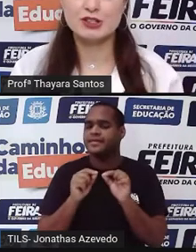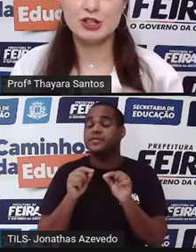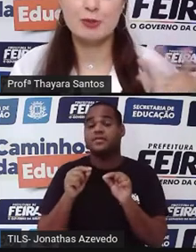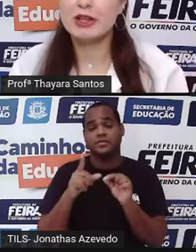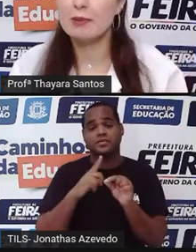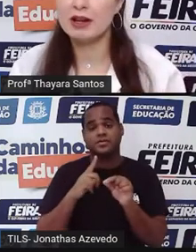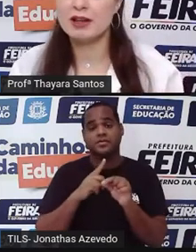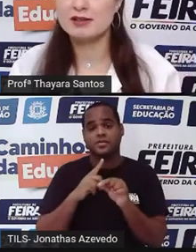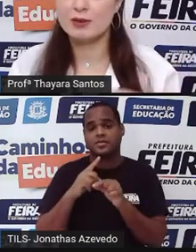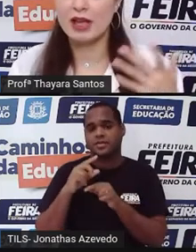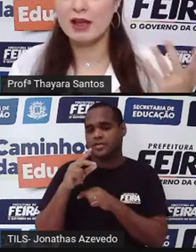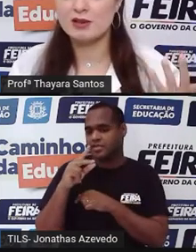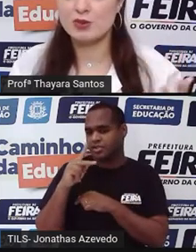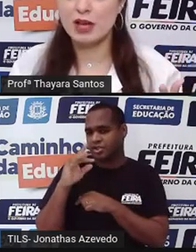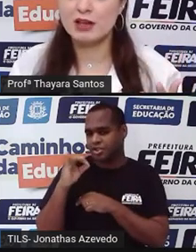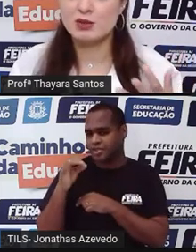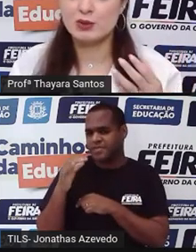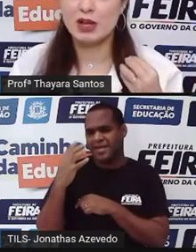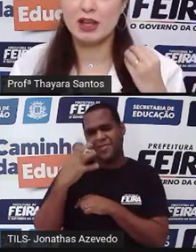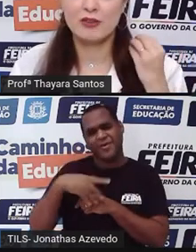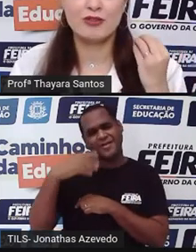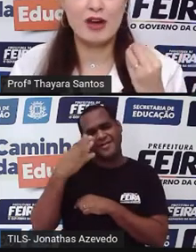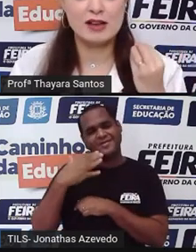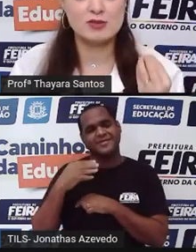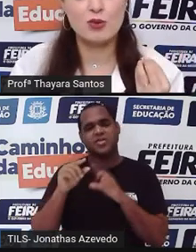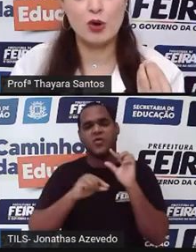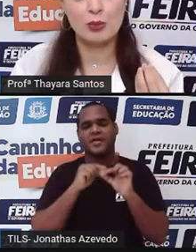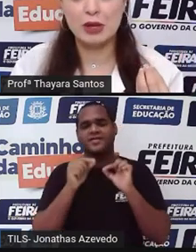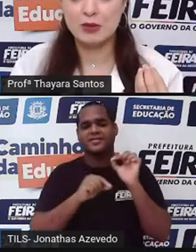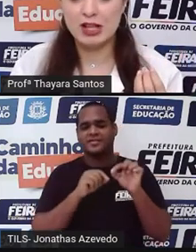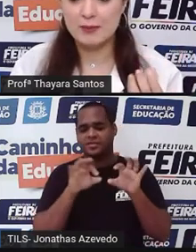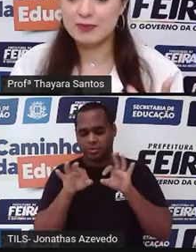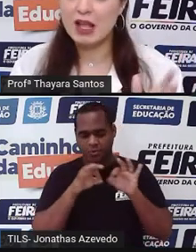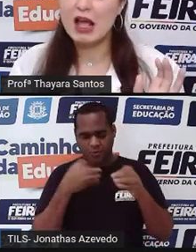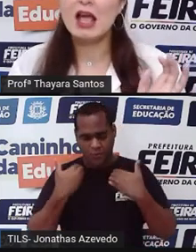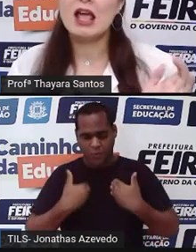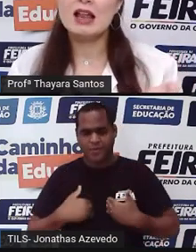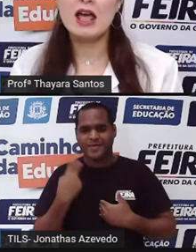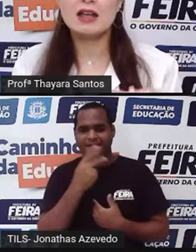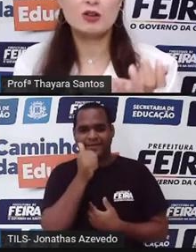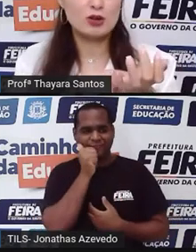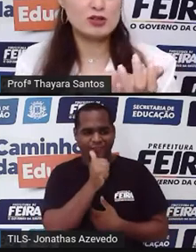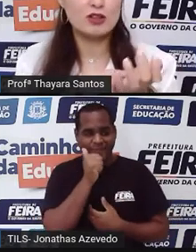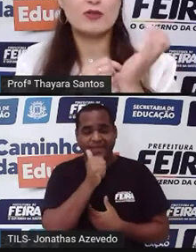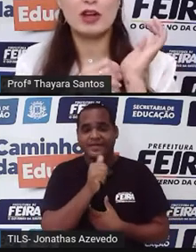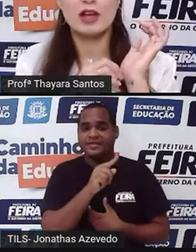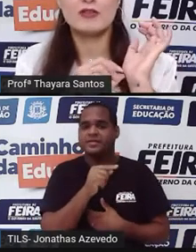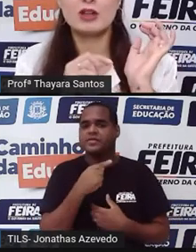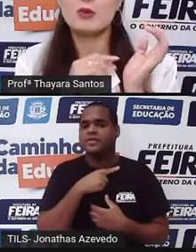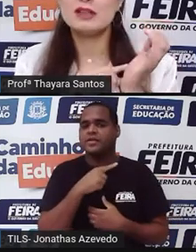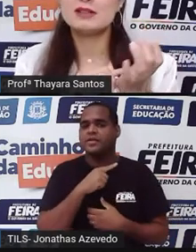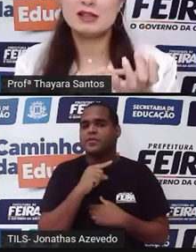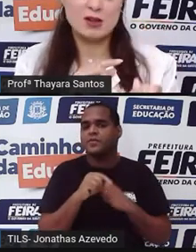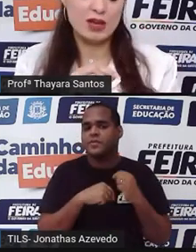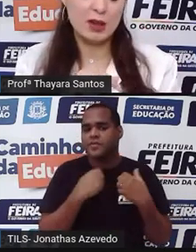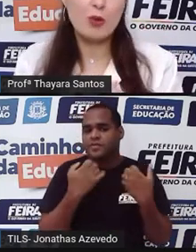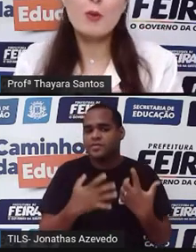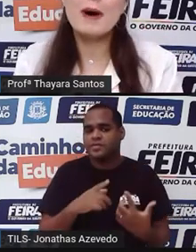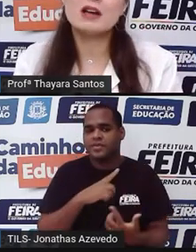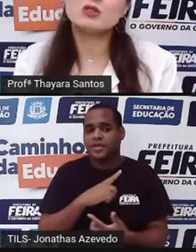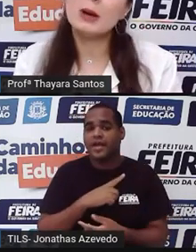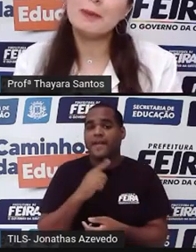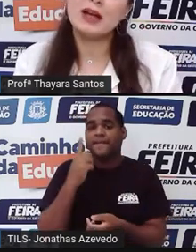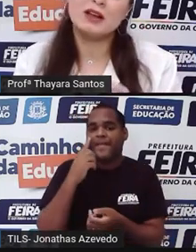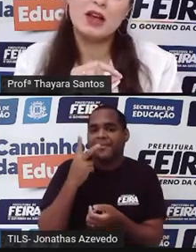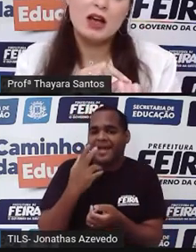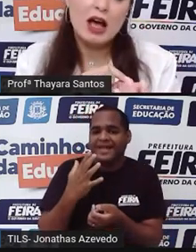aí também de chip da Beleza o que é isso O que é que saiu daqui faz no corpo da mulher ele é introduzido é feito infecção